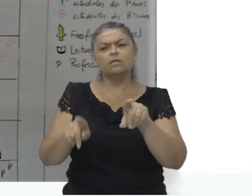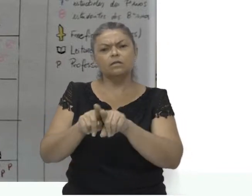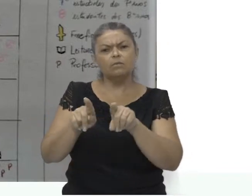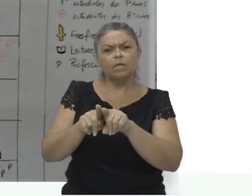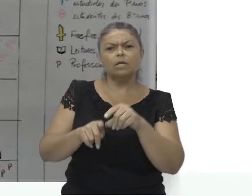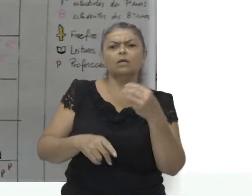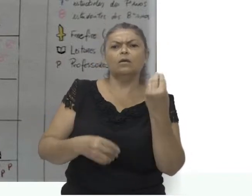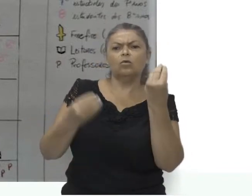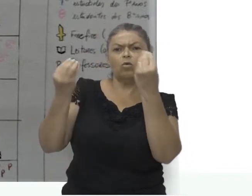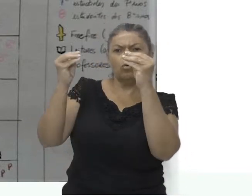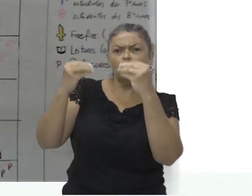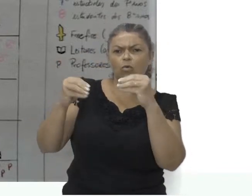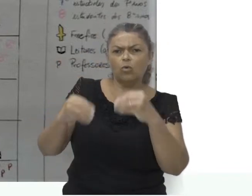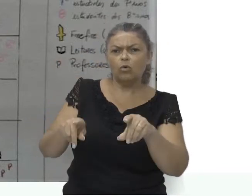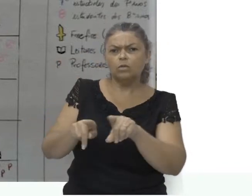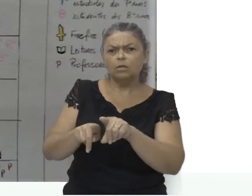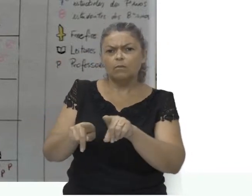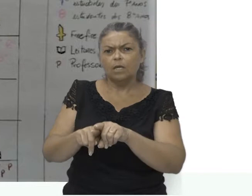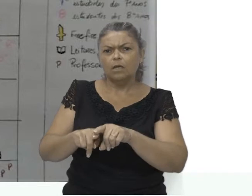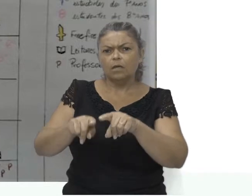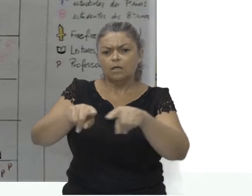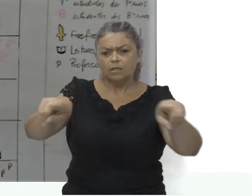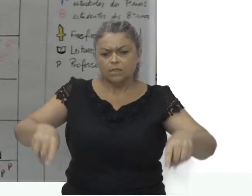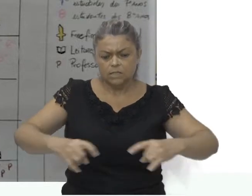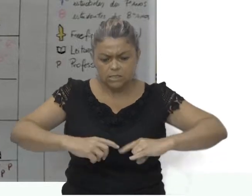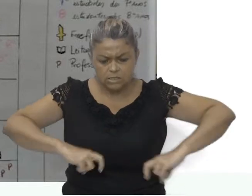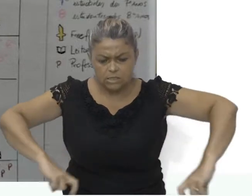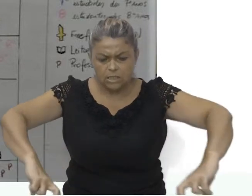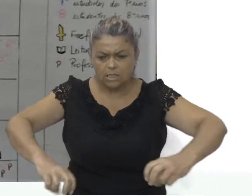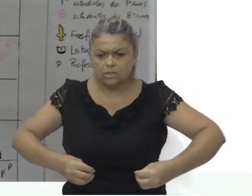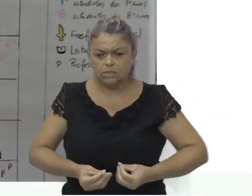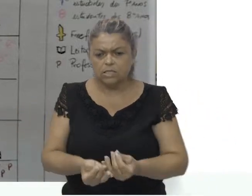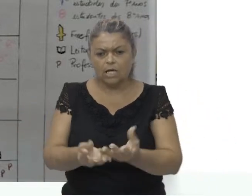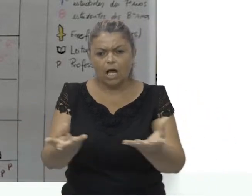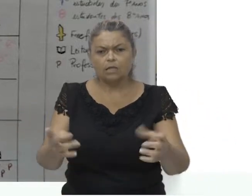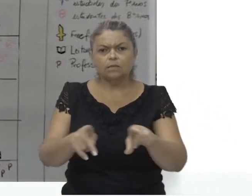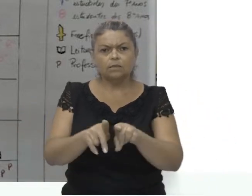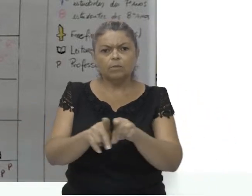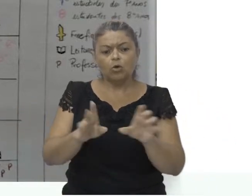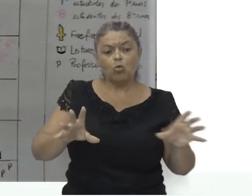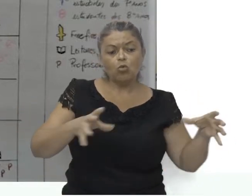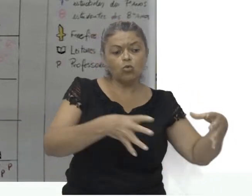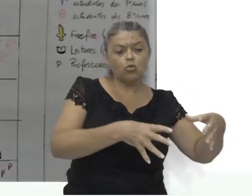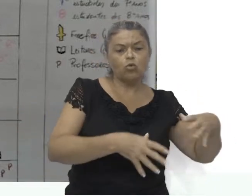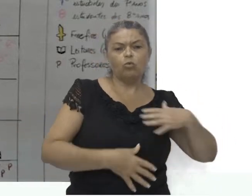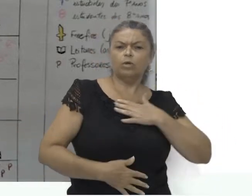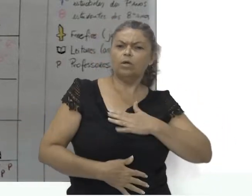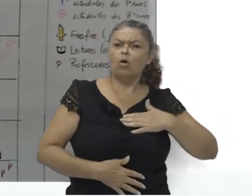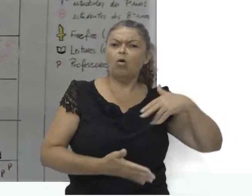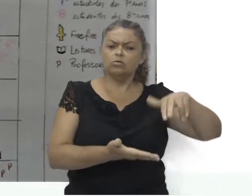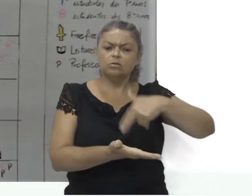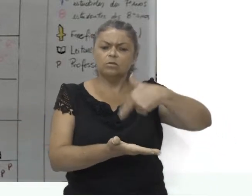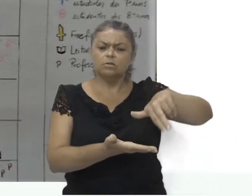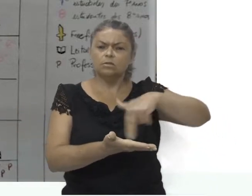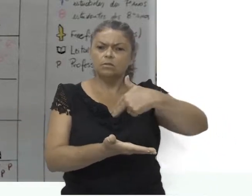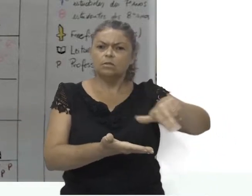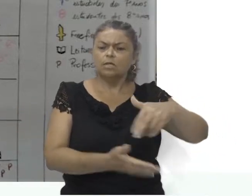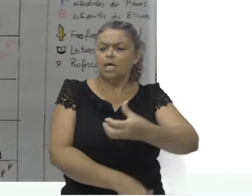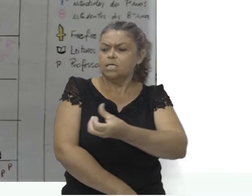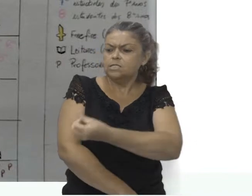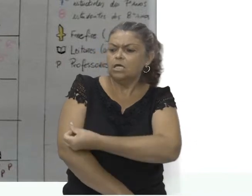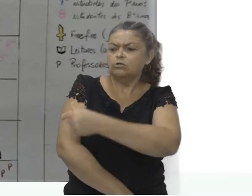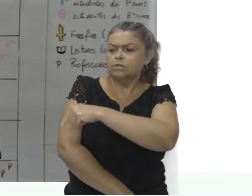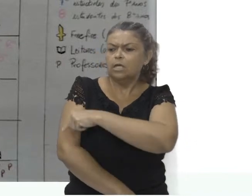os jogadores de carta, o grupo que gosta de dança, identificou os anos, 6º, 8º,